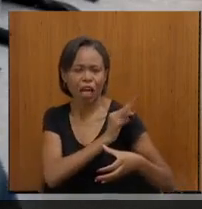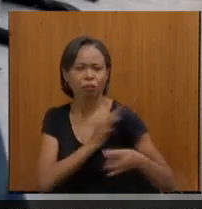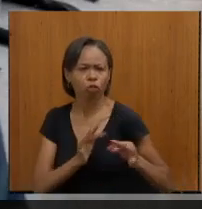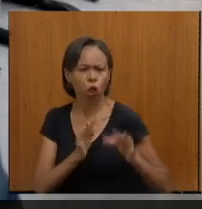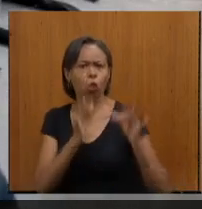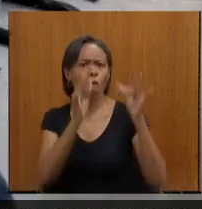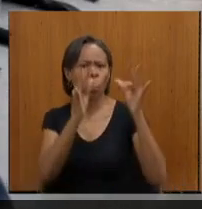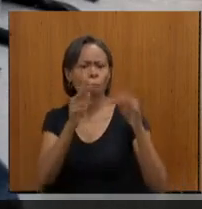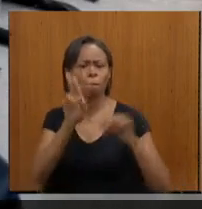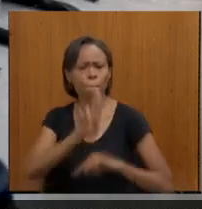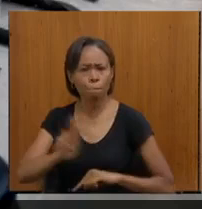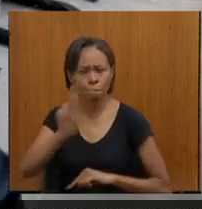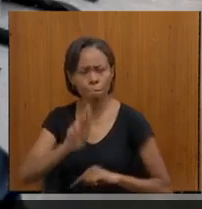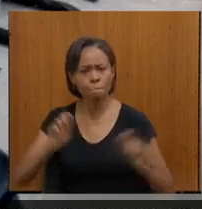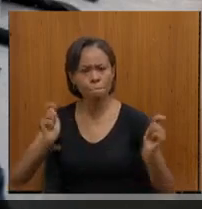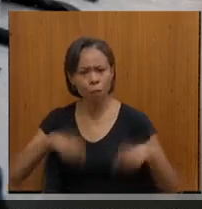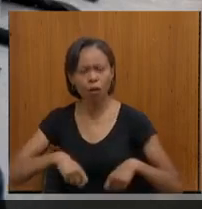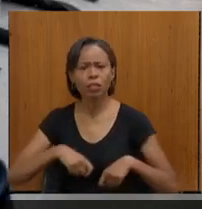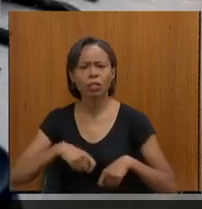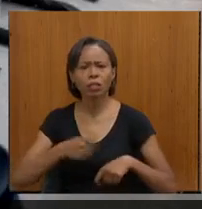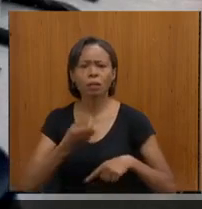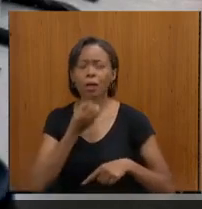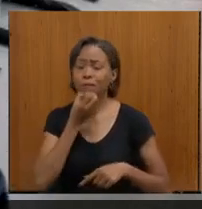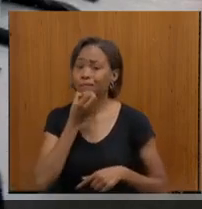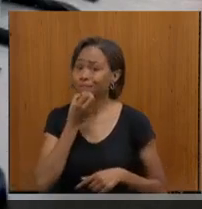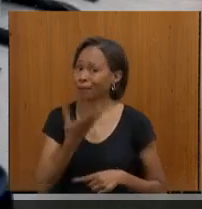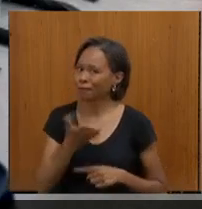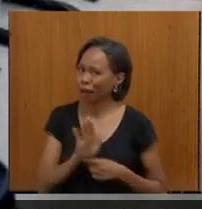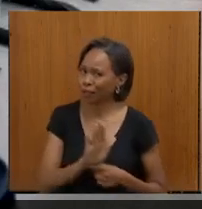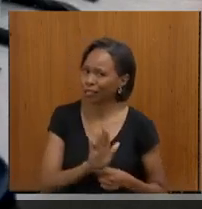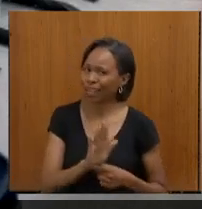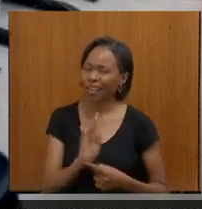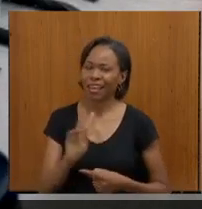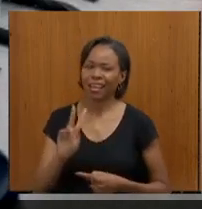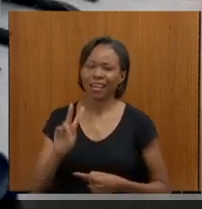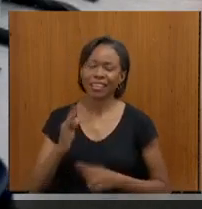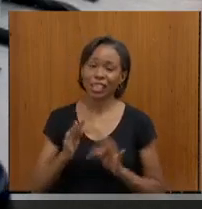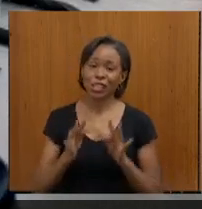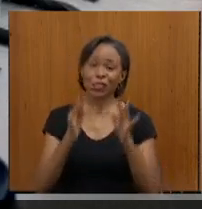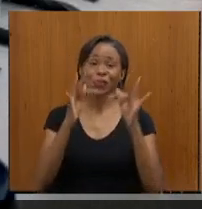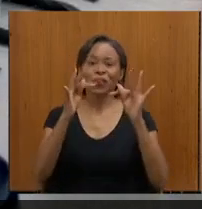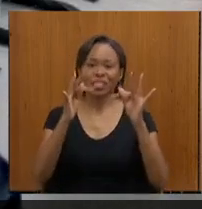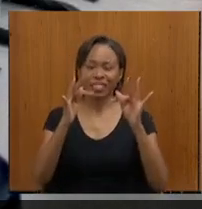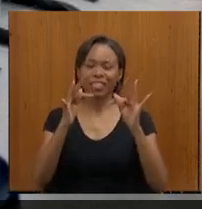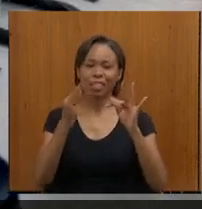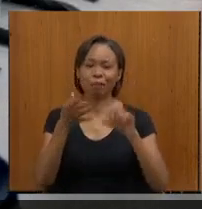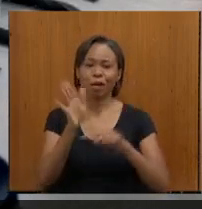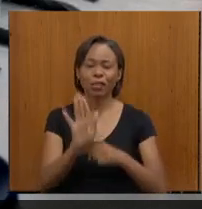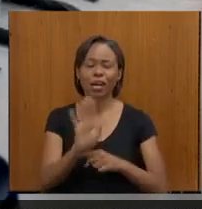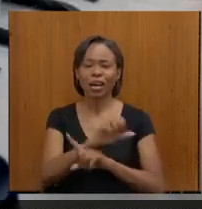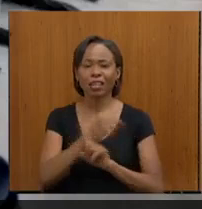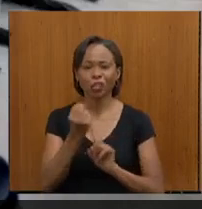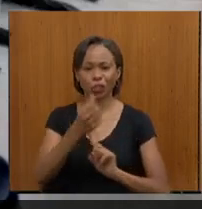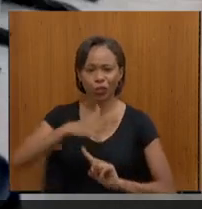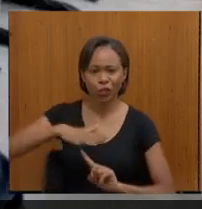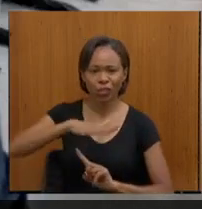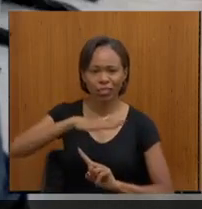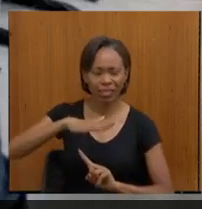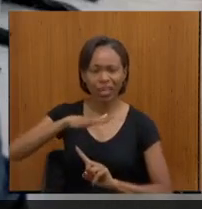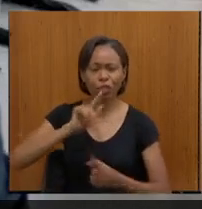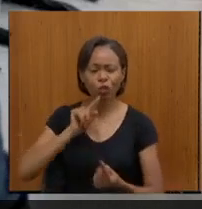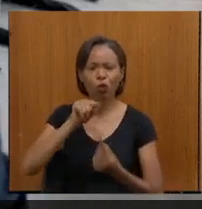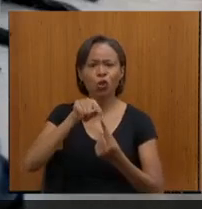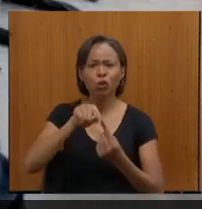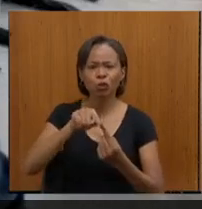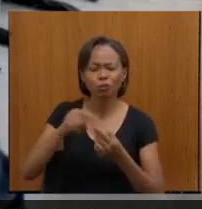usar as vantagens da vamos ver se a tecnologia para os filhos de nossa sociedade no caminho demais